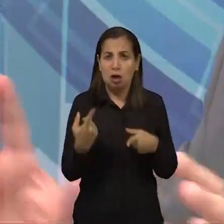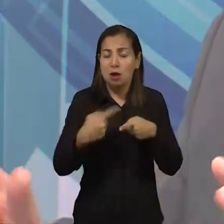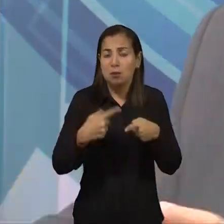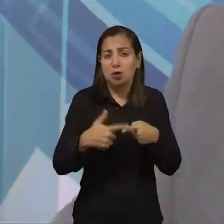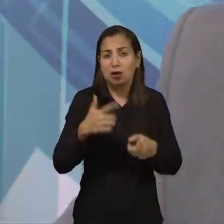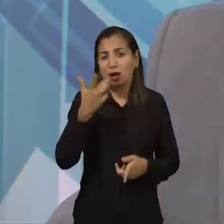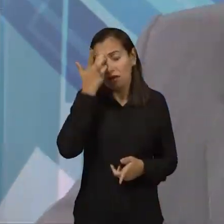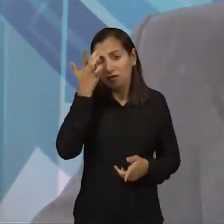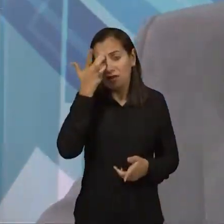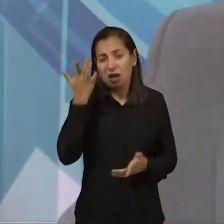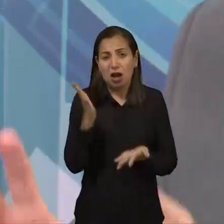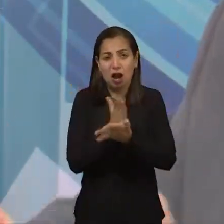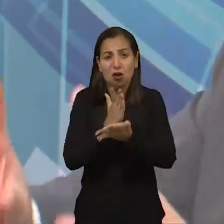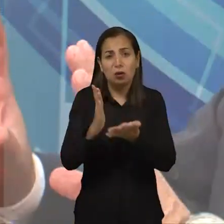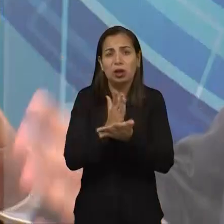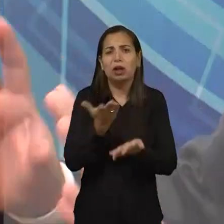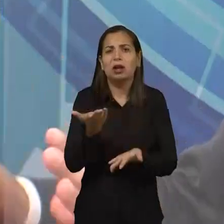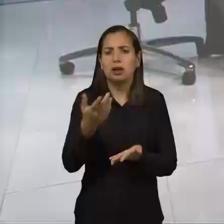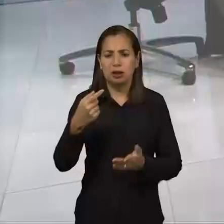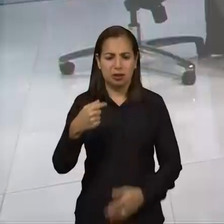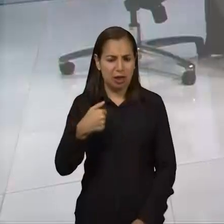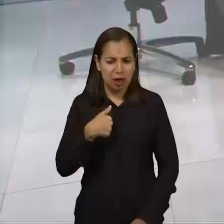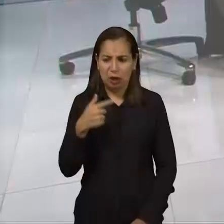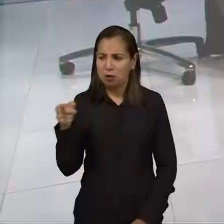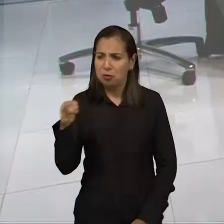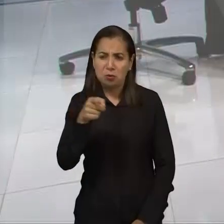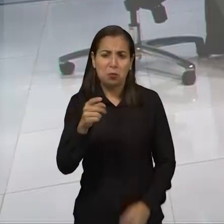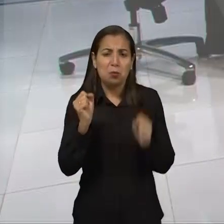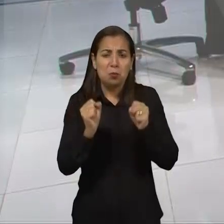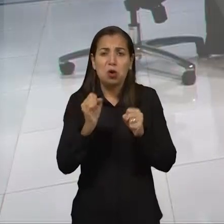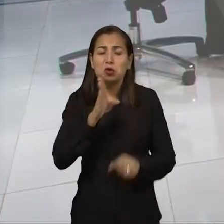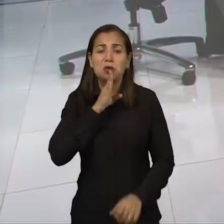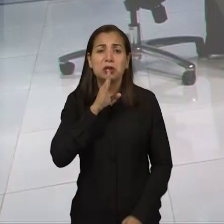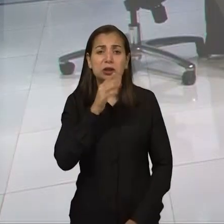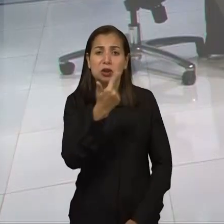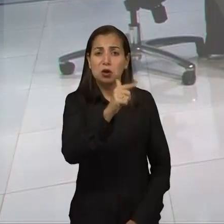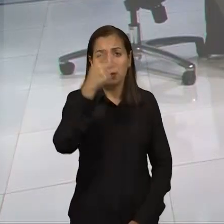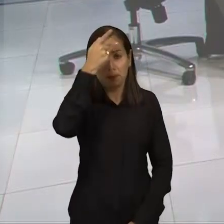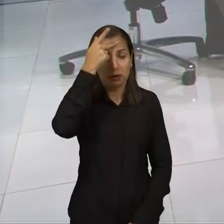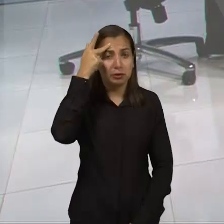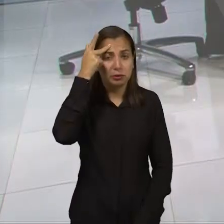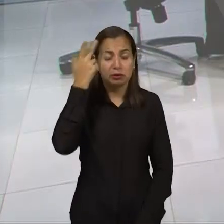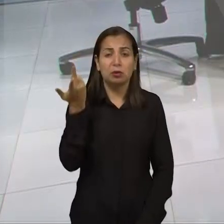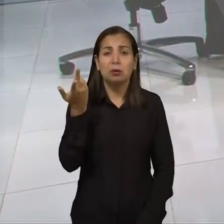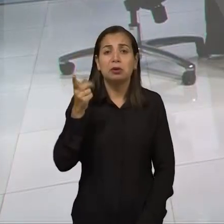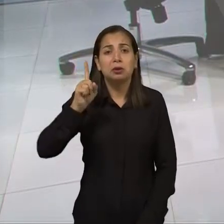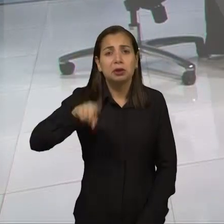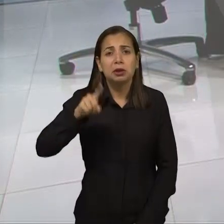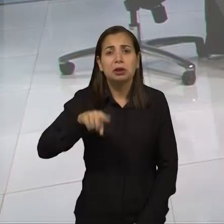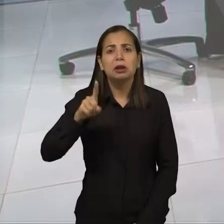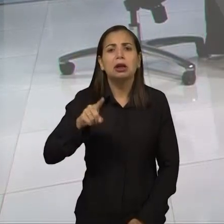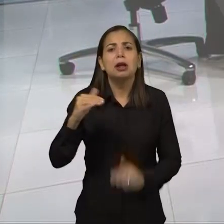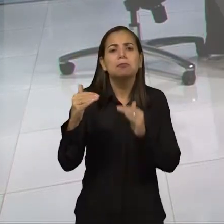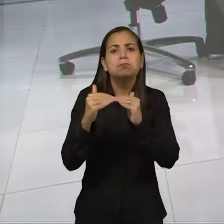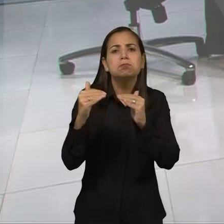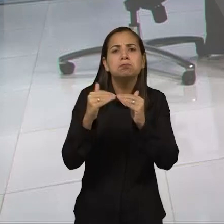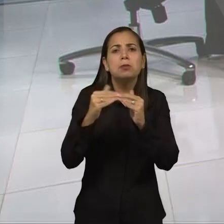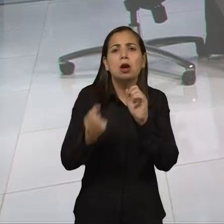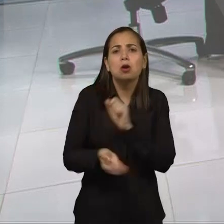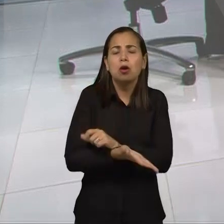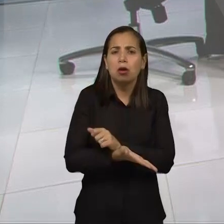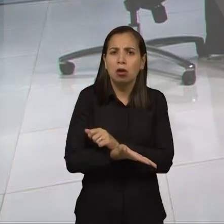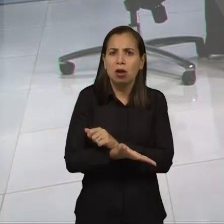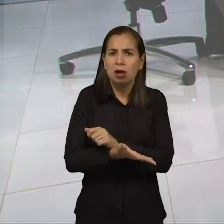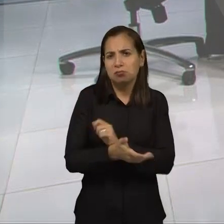aqui conhece, alguém de nós conhece, por acaso, uma pessoa que seja favorável à corrupção? Ninguém